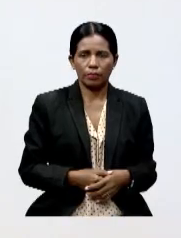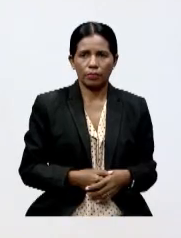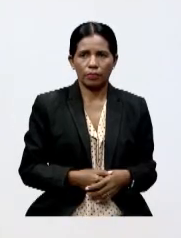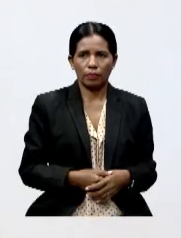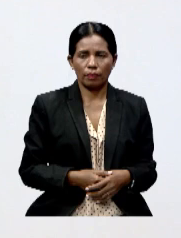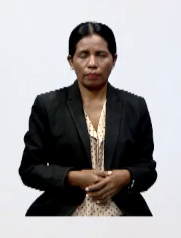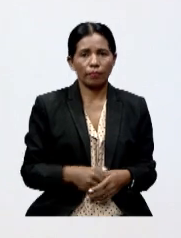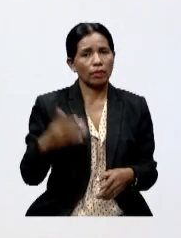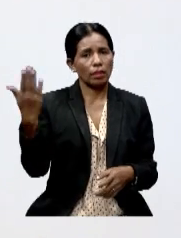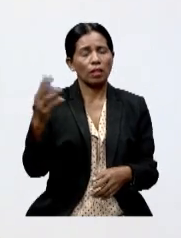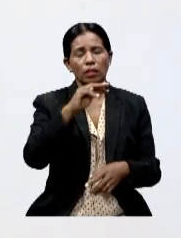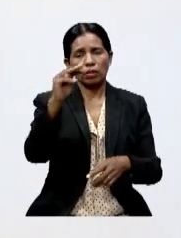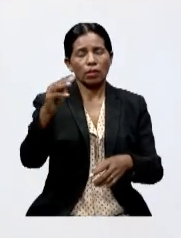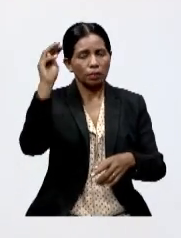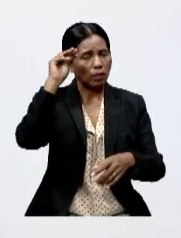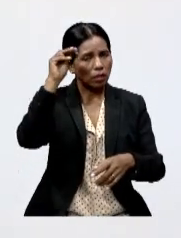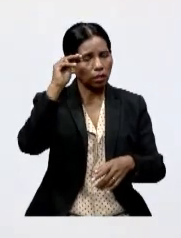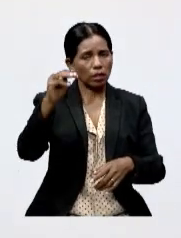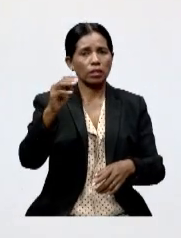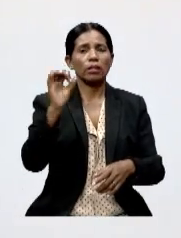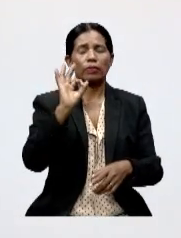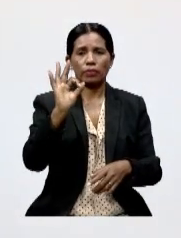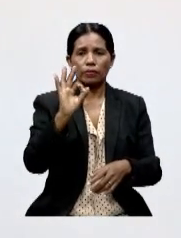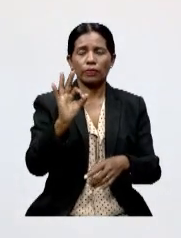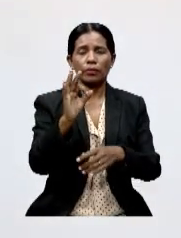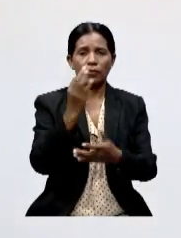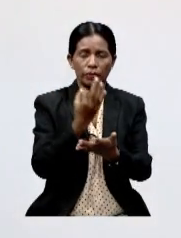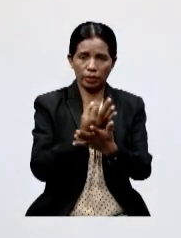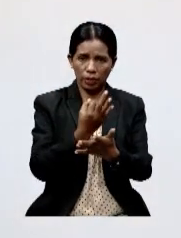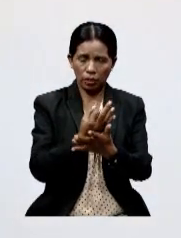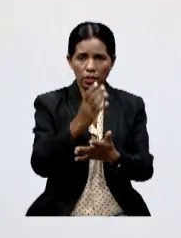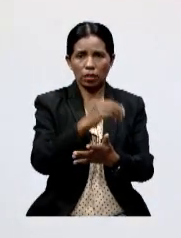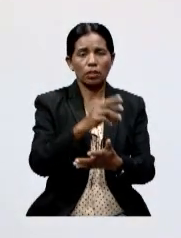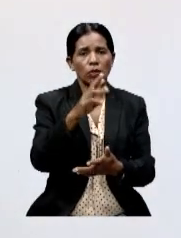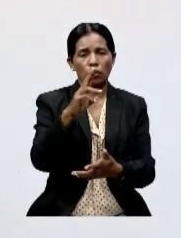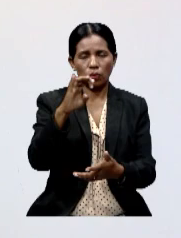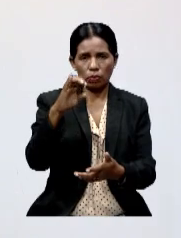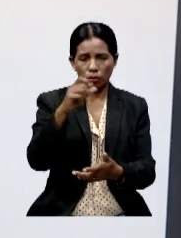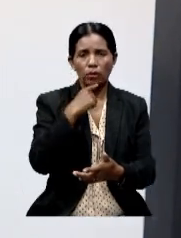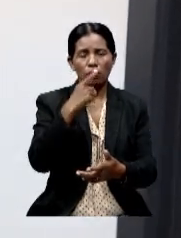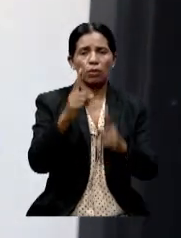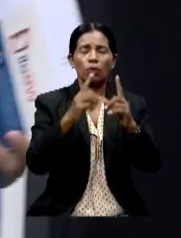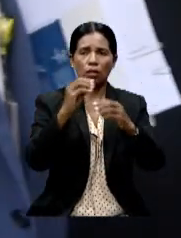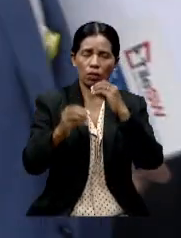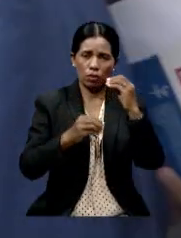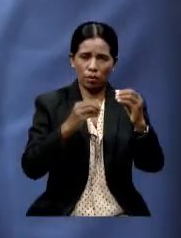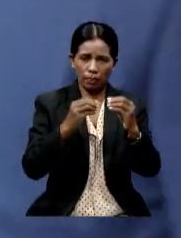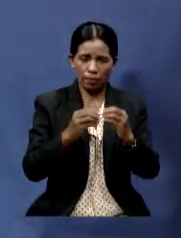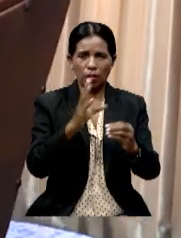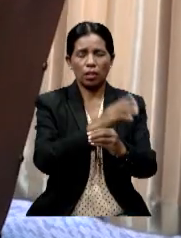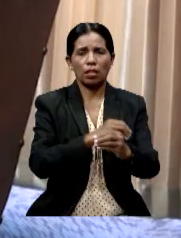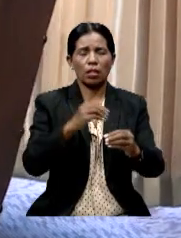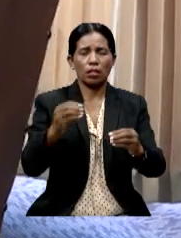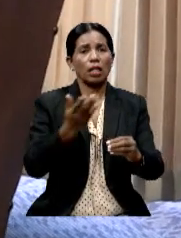E a segunda, né? Ministro Finanças Rui Gomes encontra o primeiro-ministro Tarumatan Ruak, onde colia quando a inflação nebe durante